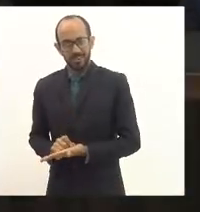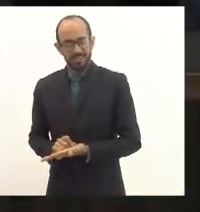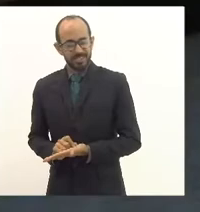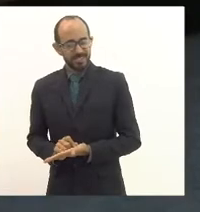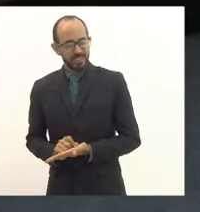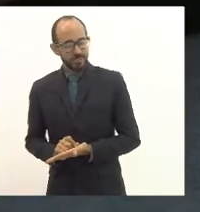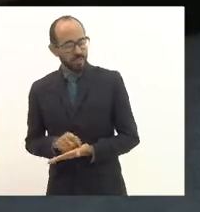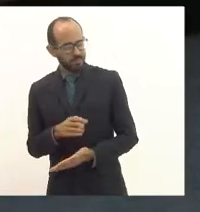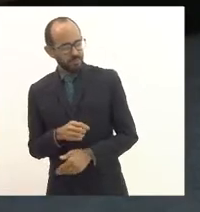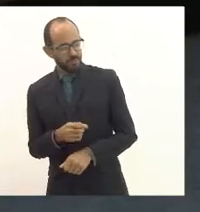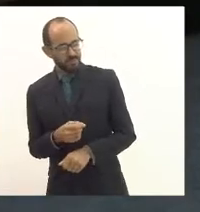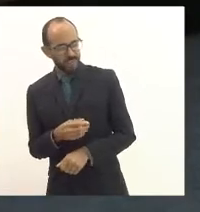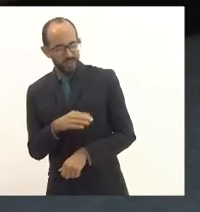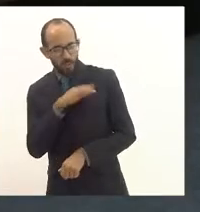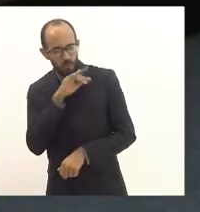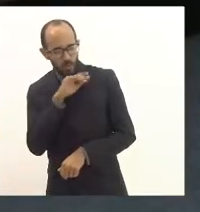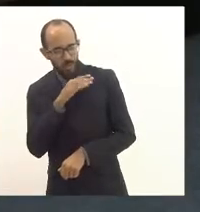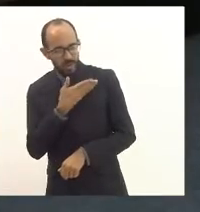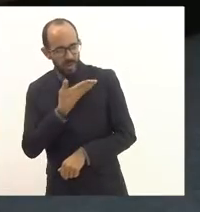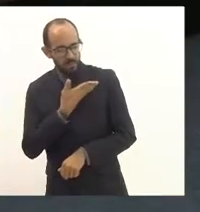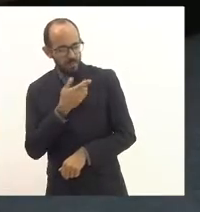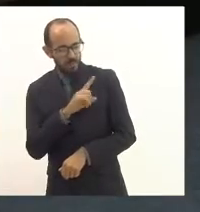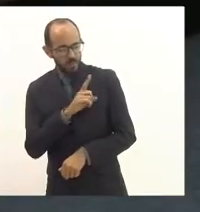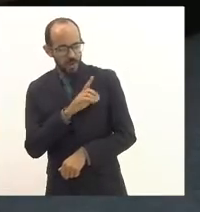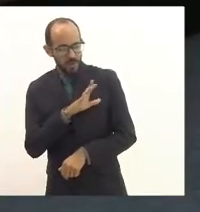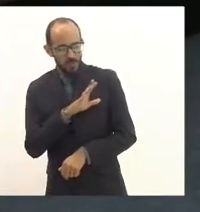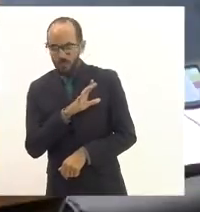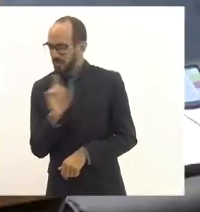Não, jamais. São as melhores companhias.